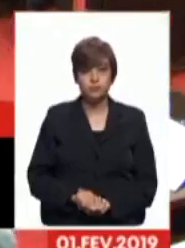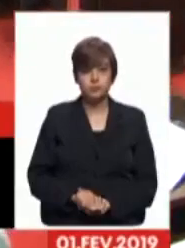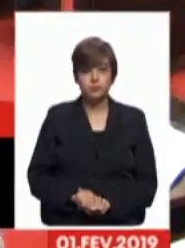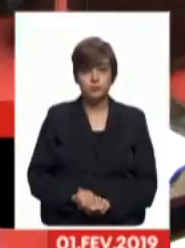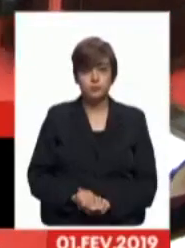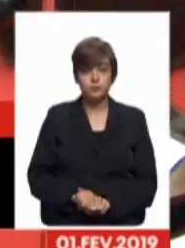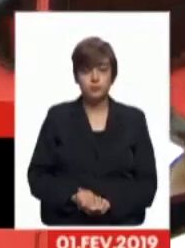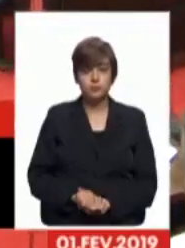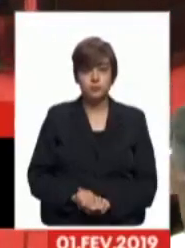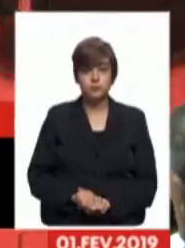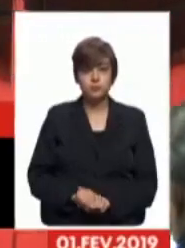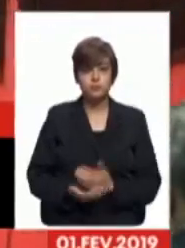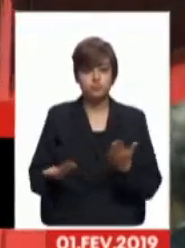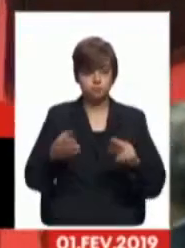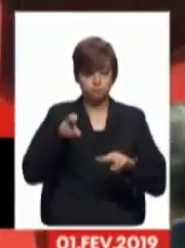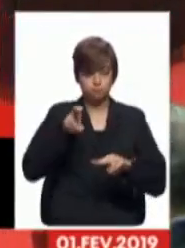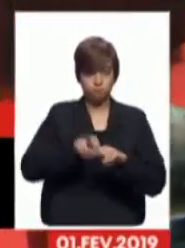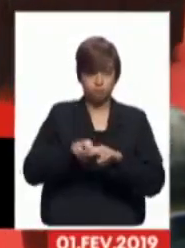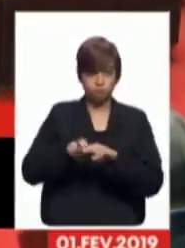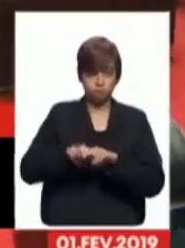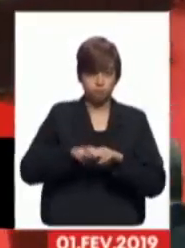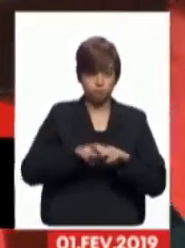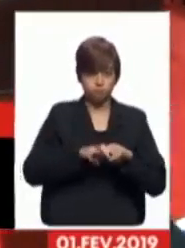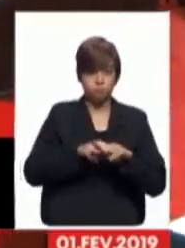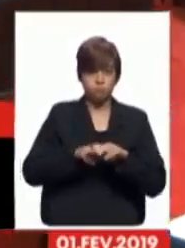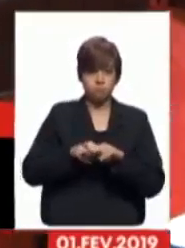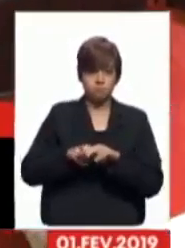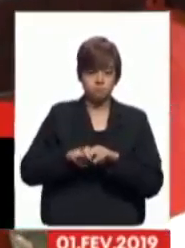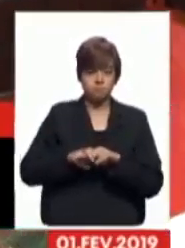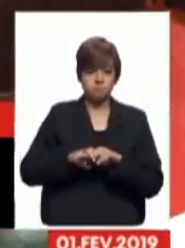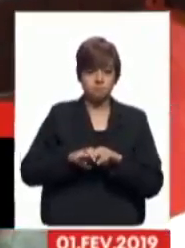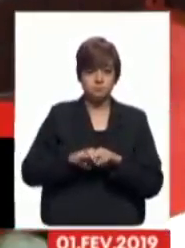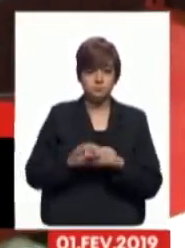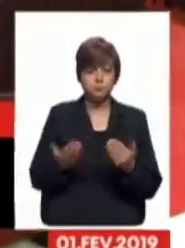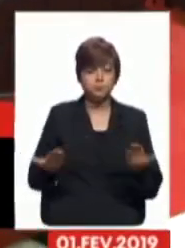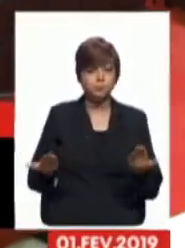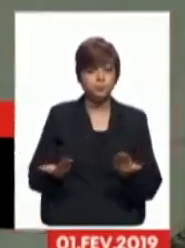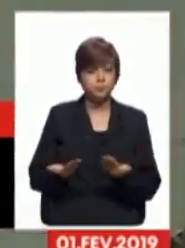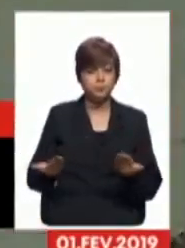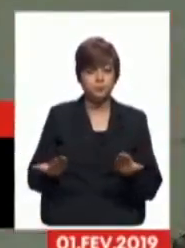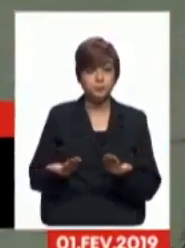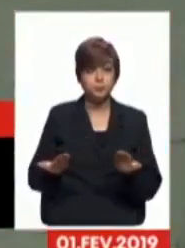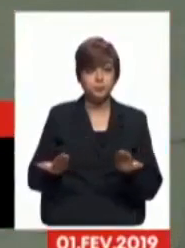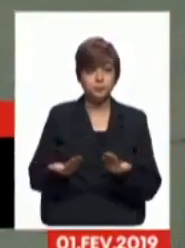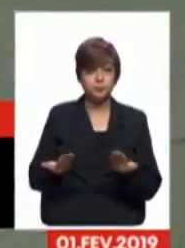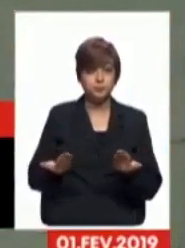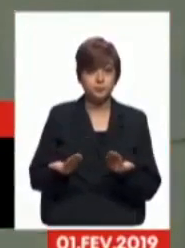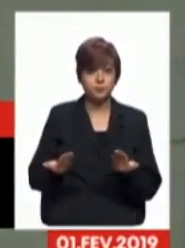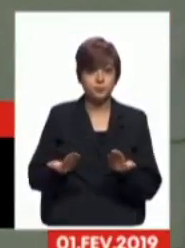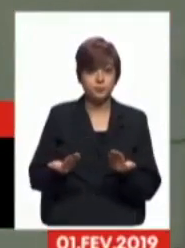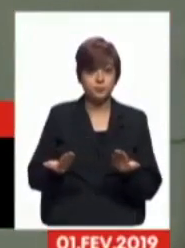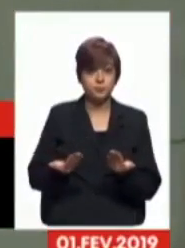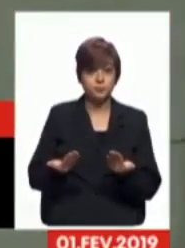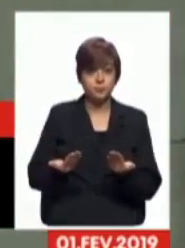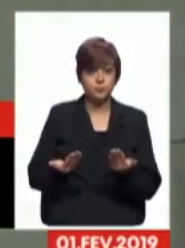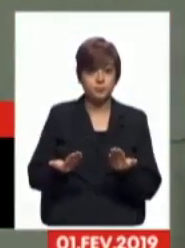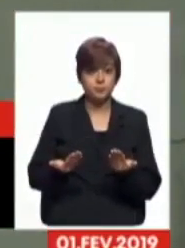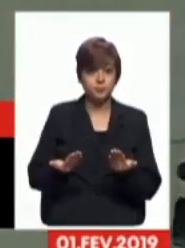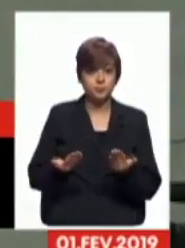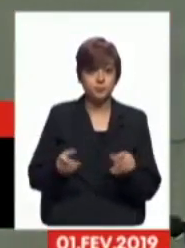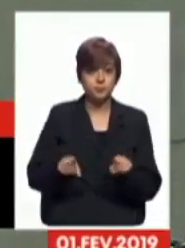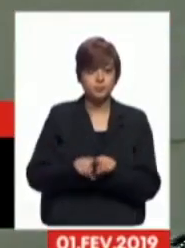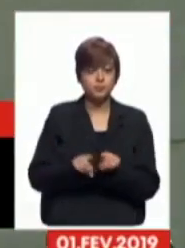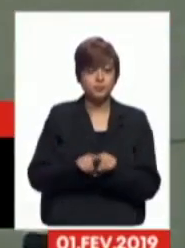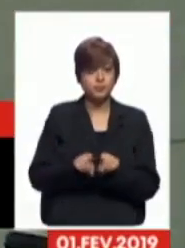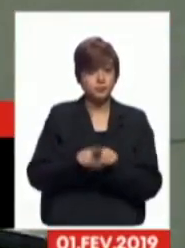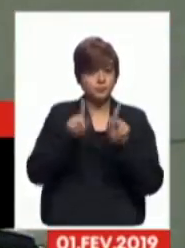Pode ocupar seus lugares, por gentileza, senhoras e senhores. Neste momento, gostaríamos também de registrar a presença nesta